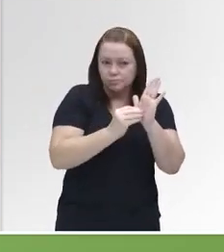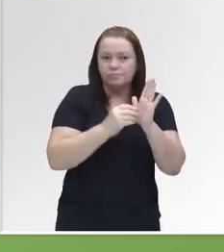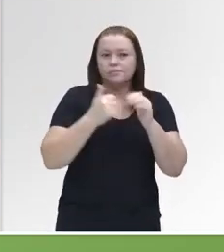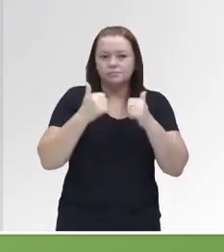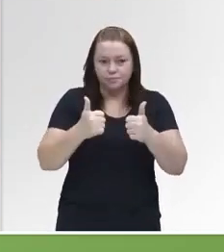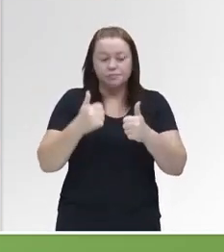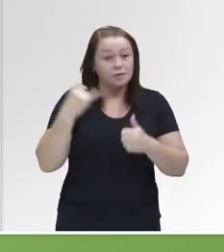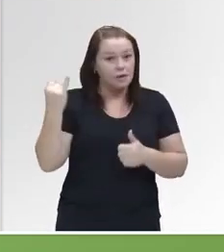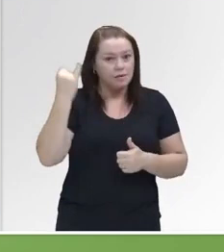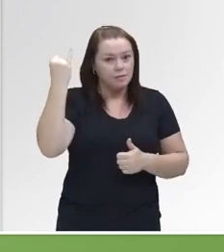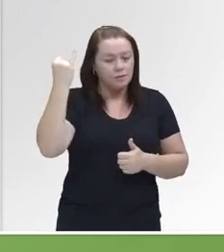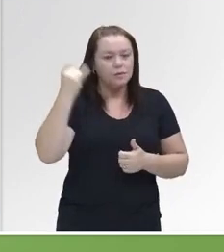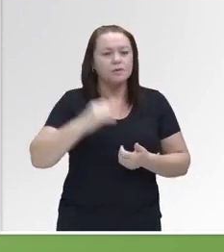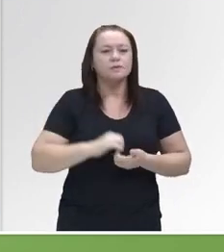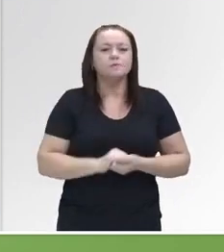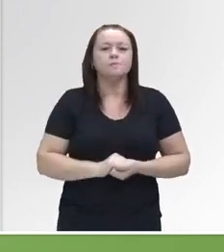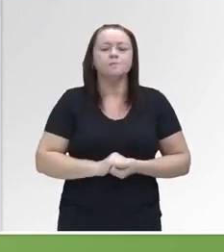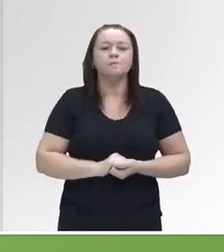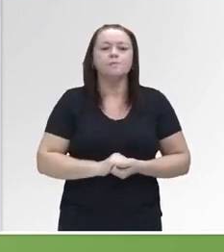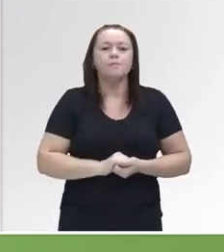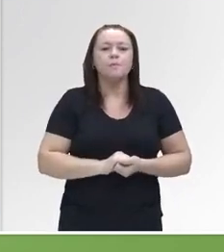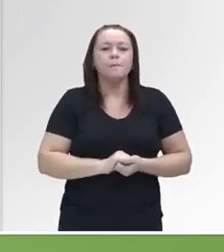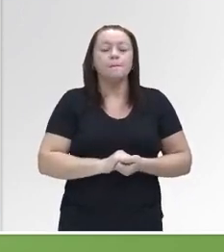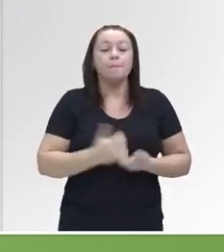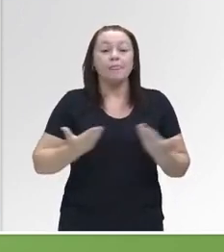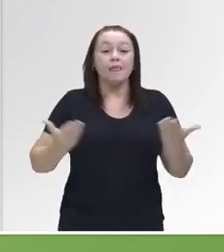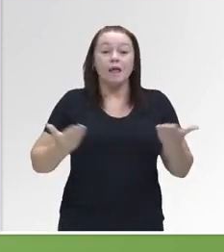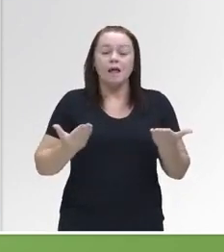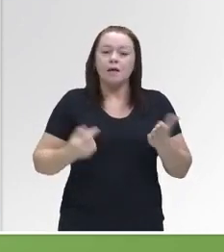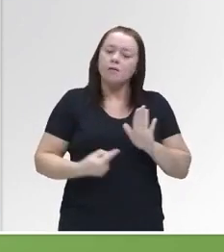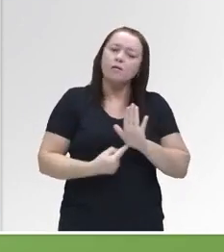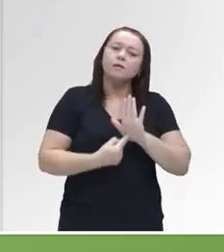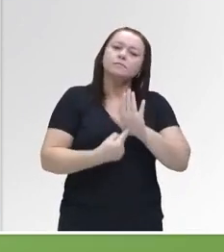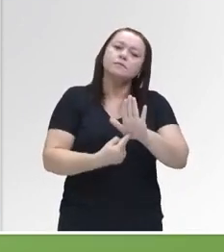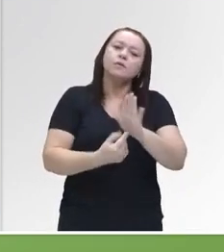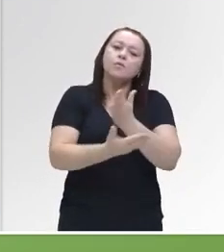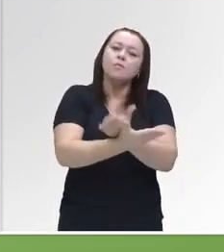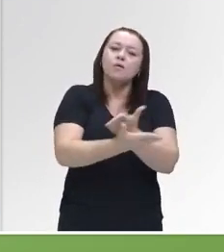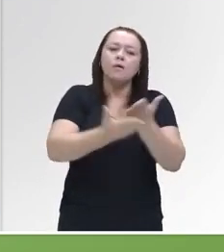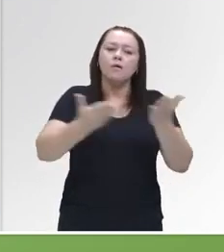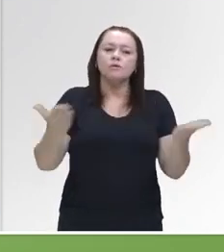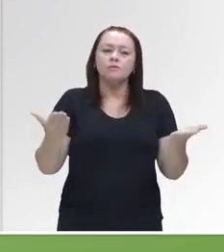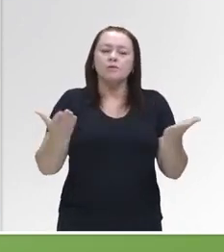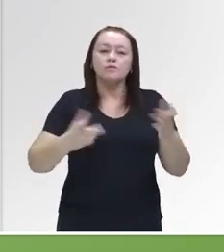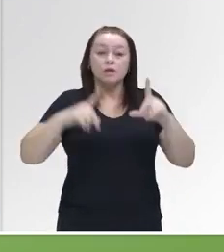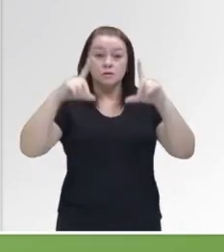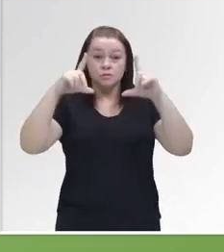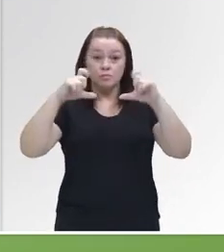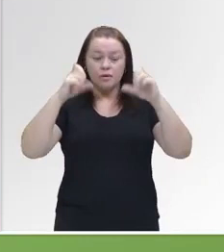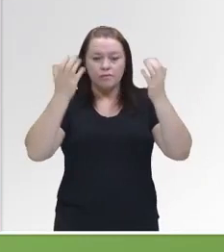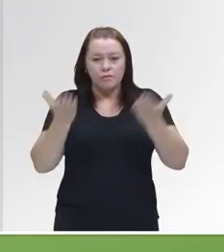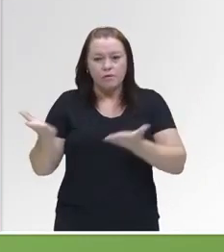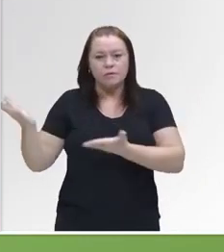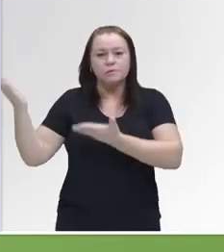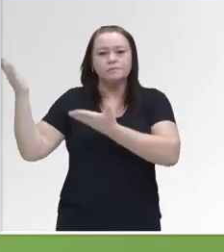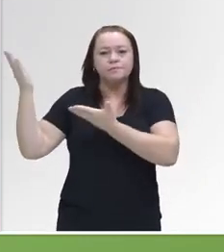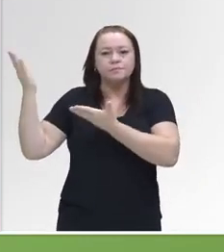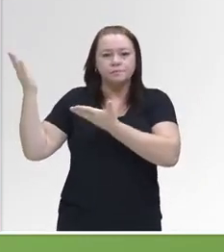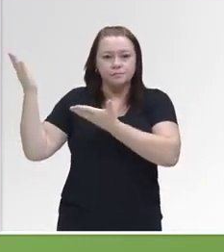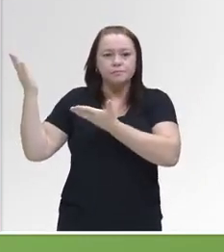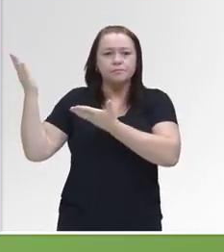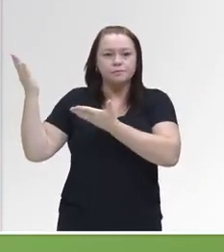importante. Eu trago para vocês aqui uma figura, uma foto, uma imagem de como é